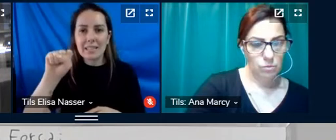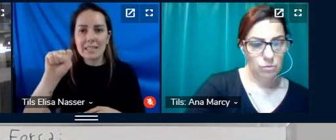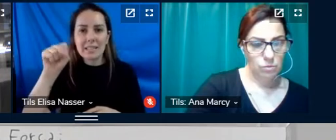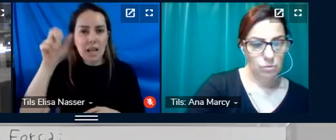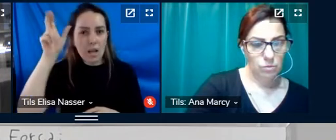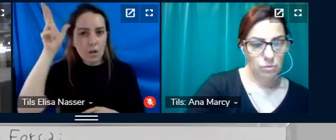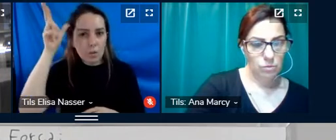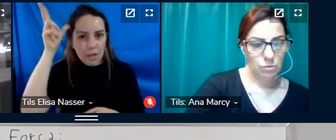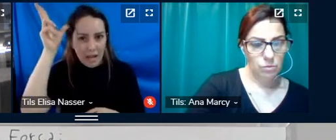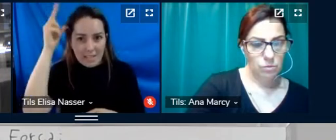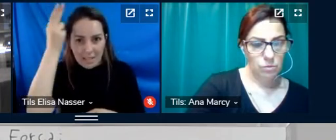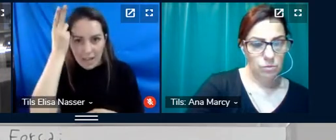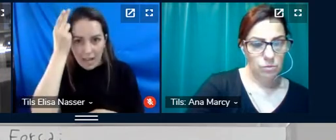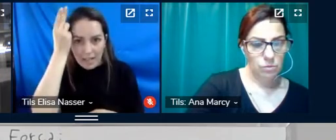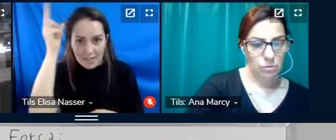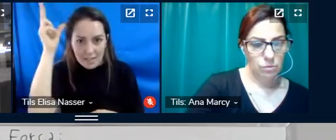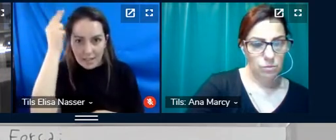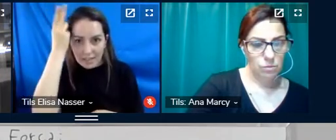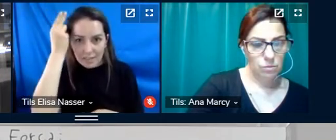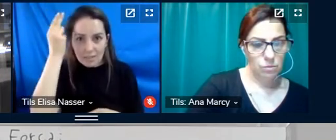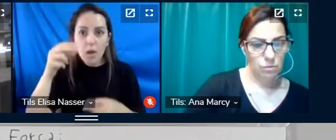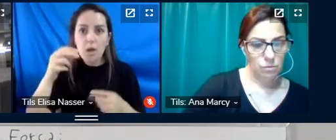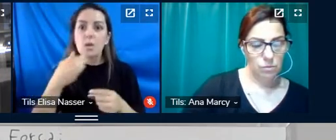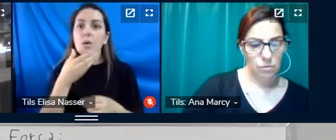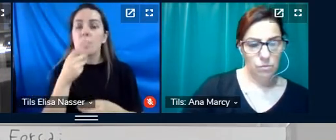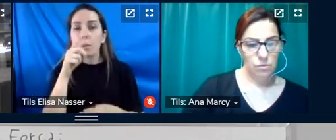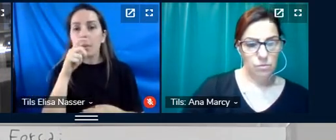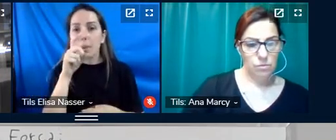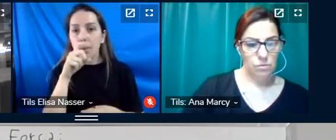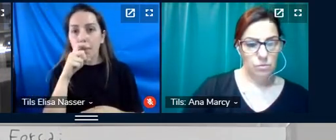o trenó do Papai Noel? Como é que